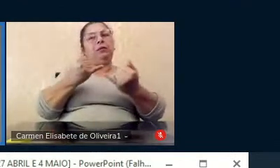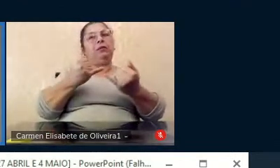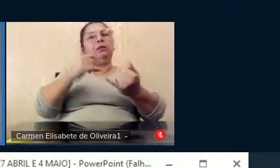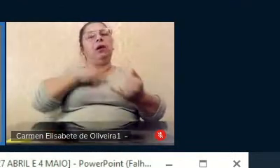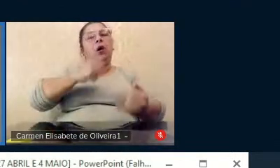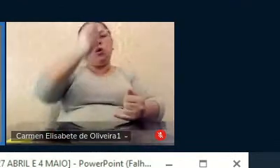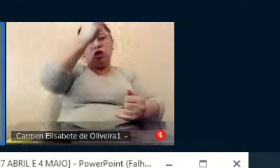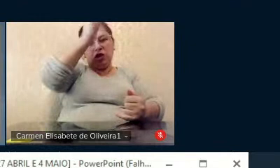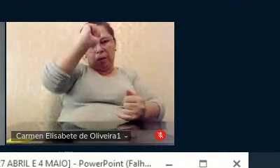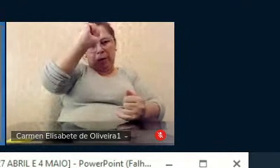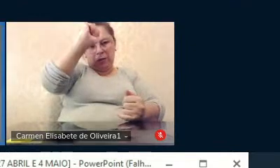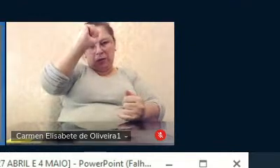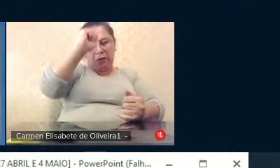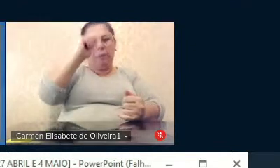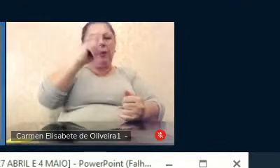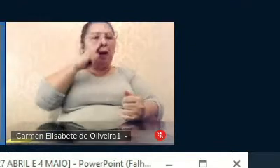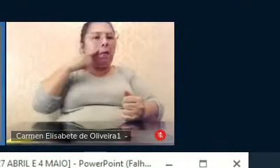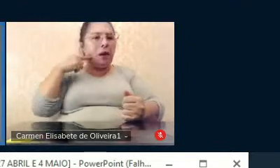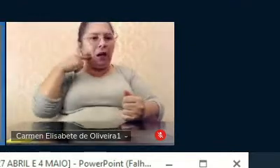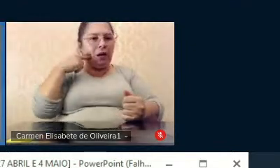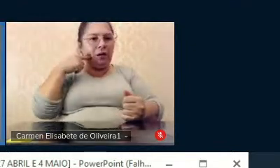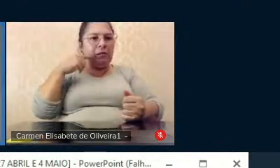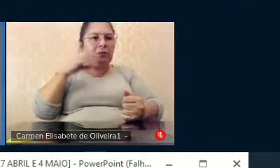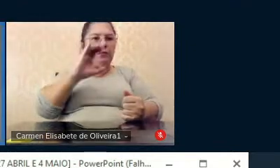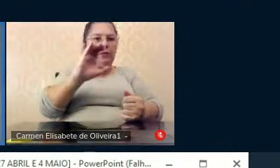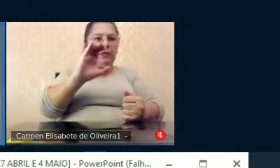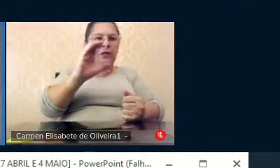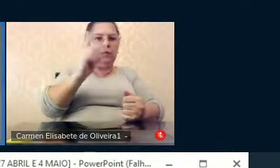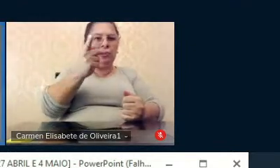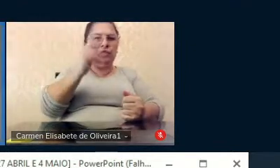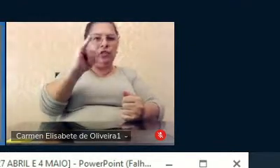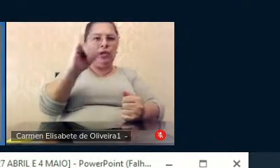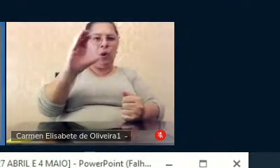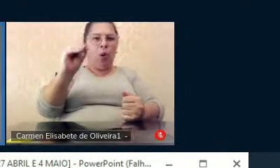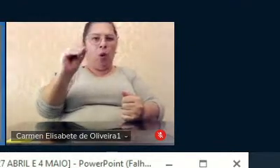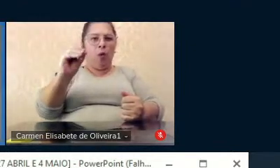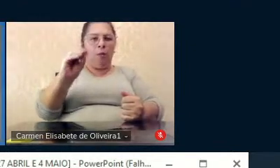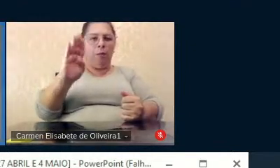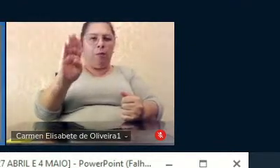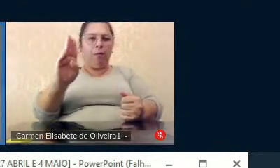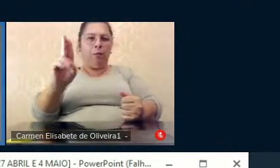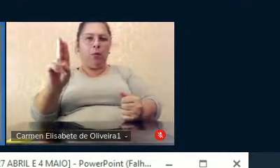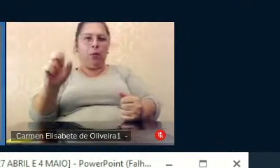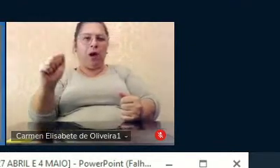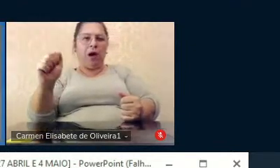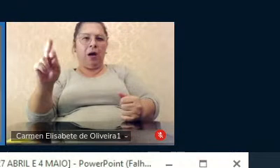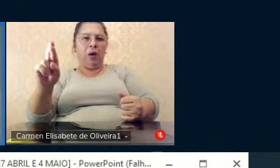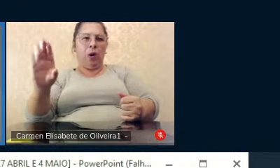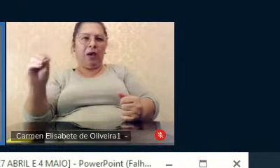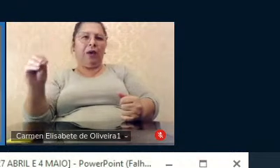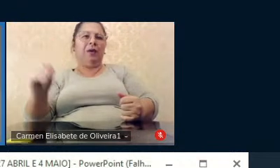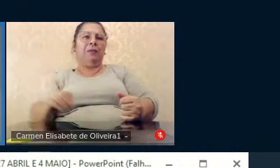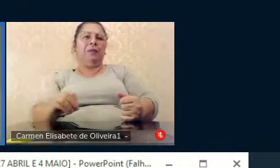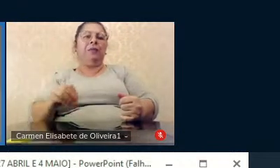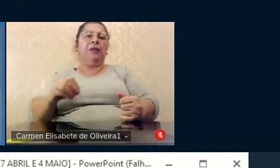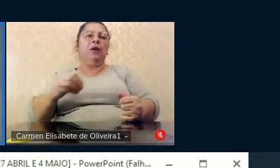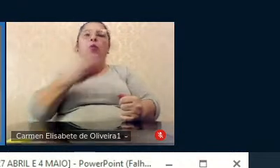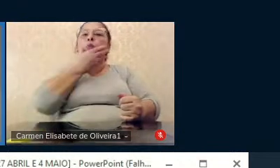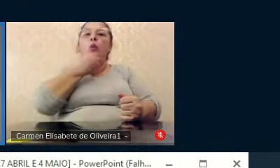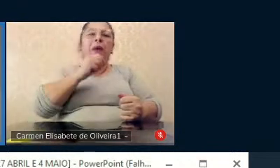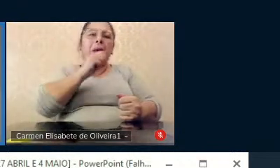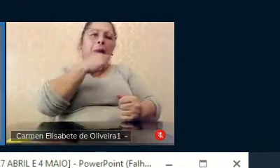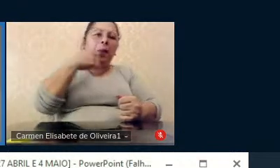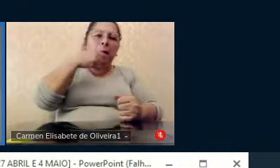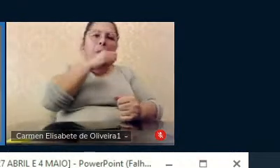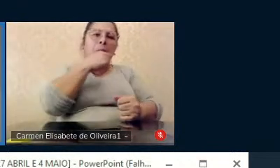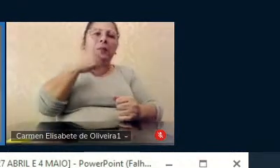Chico Buarque. Não sei se vocês conhecem, né? O Chico Buarque é o Chico Buarque da Holanda mesmo, aquele cantor. Então,